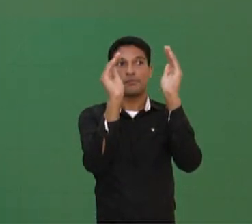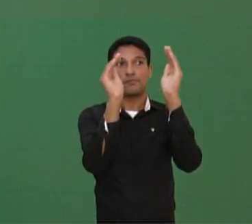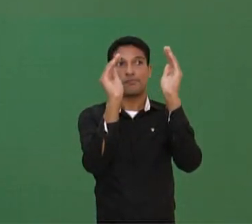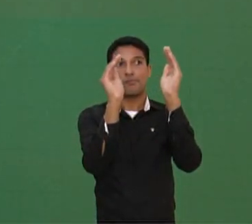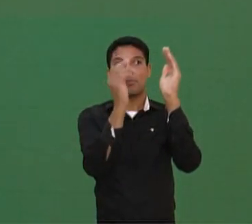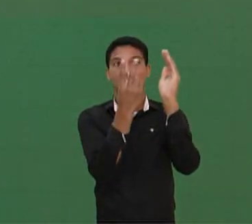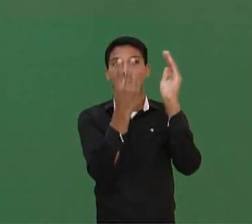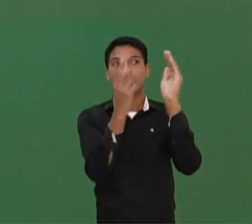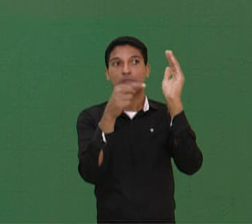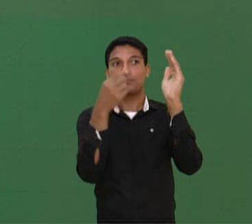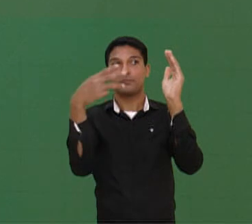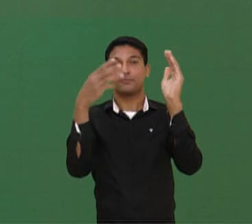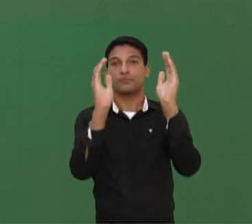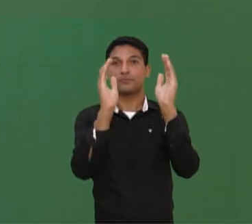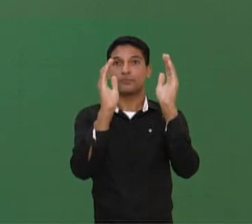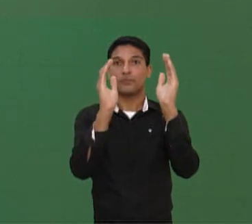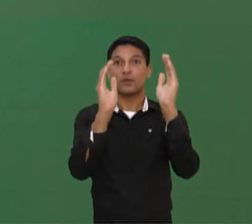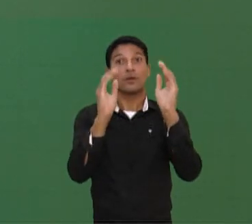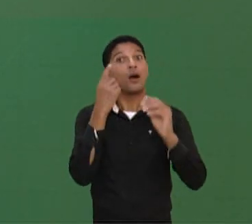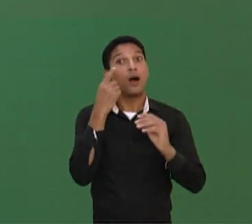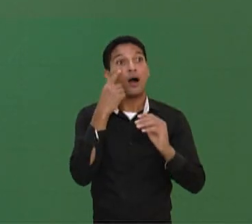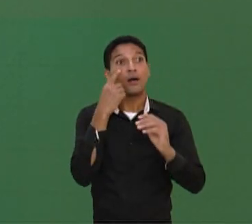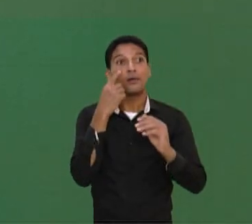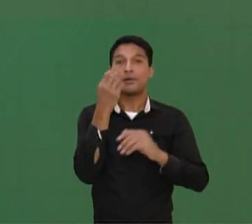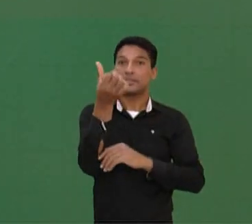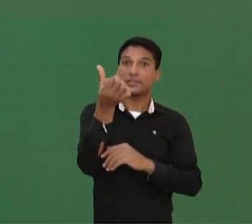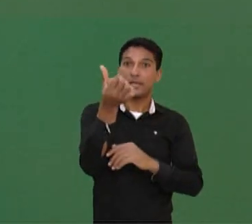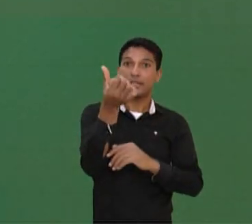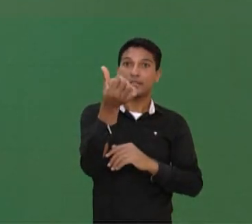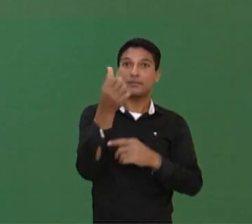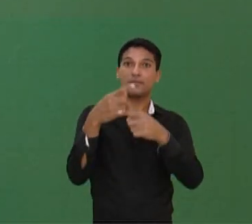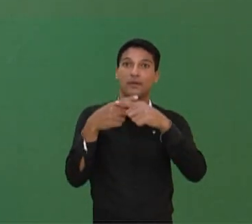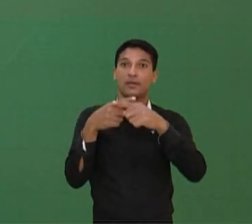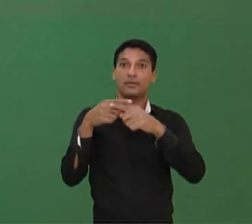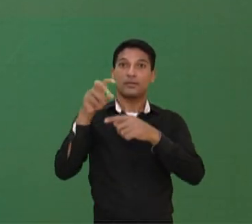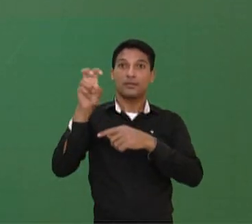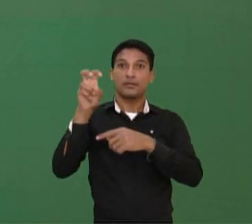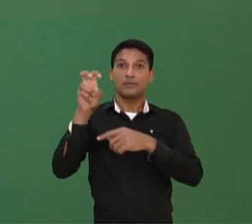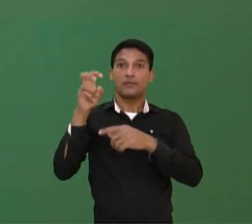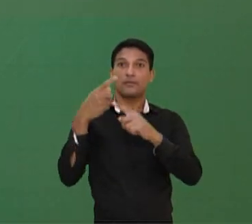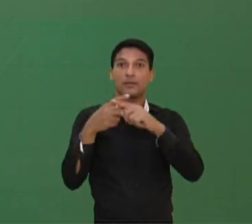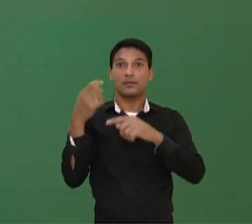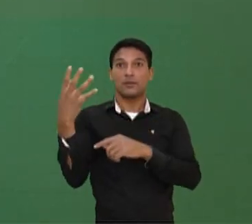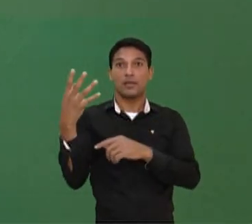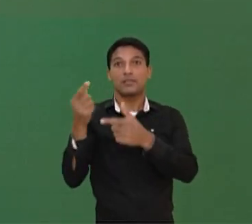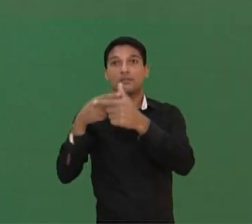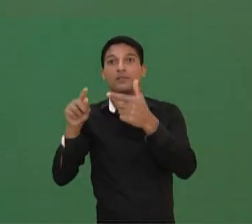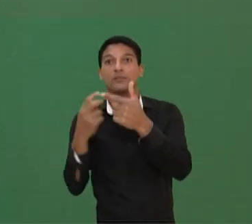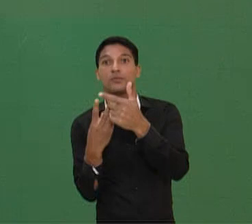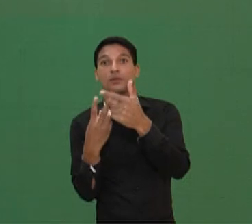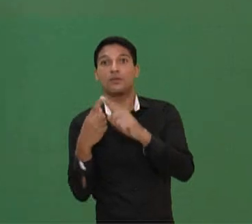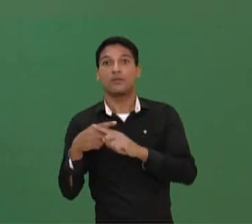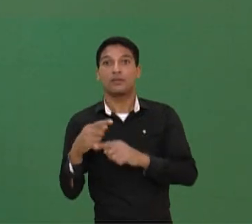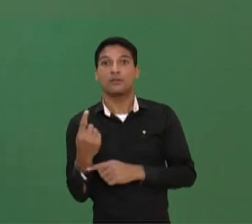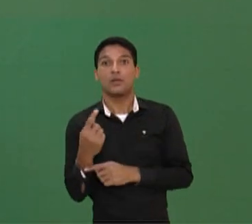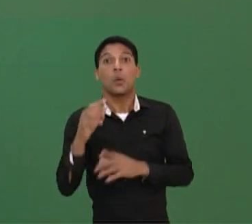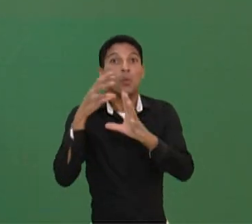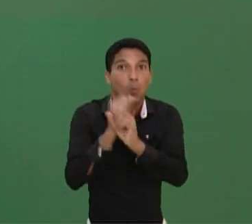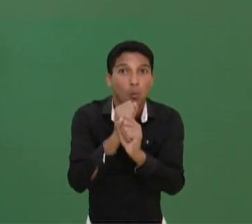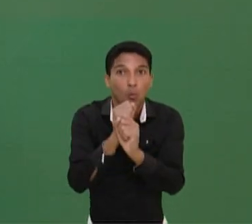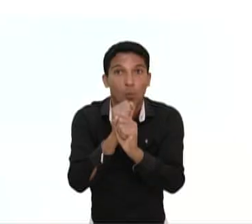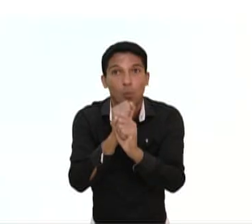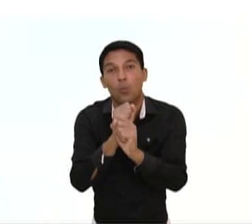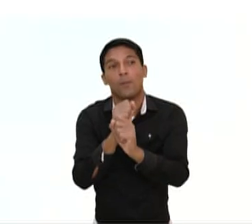vezes 5 vezes 4, dividido por 2 vezes 1, que vai dar um total de